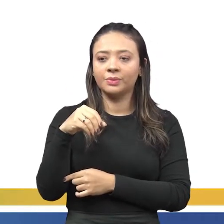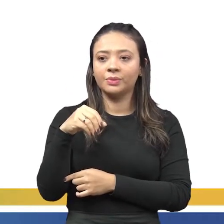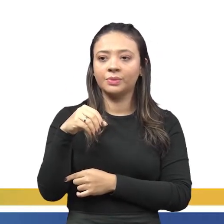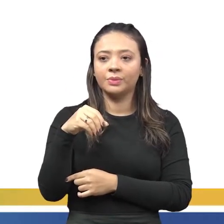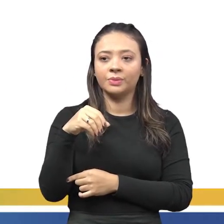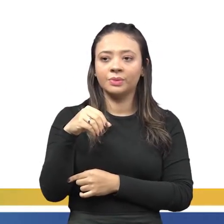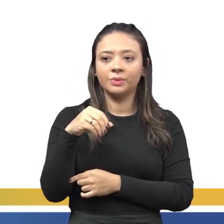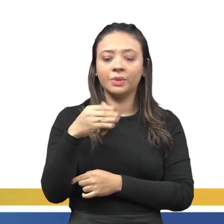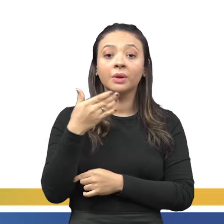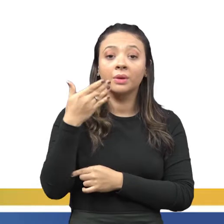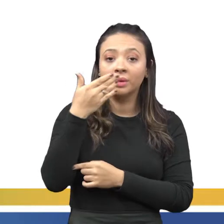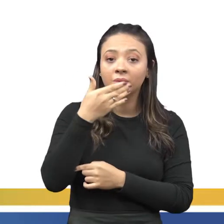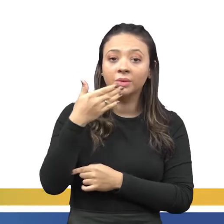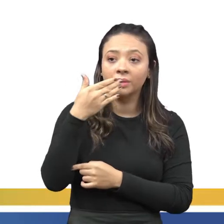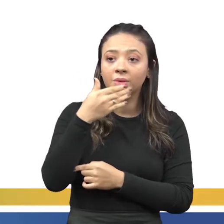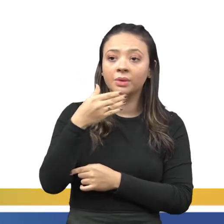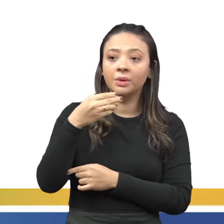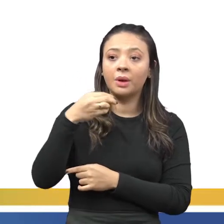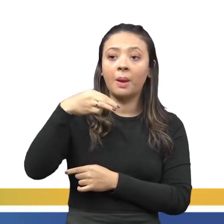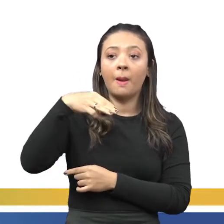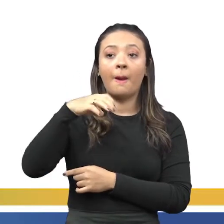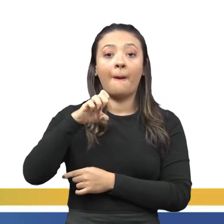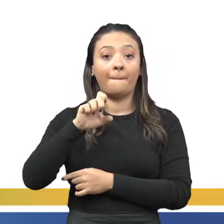açúcar, honey,